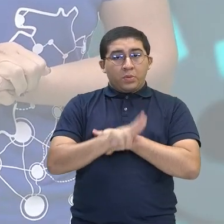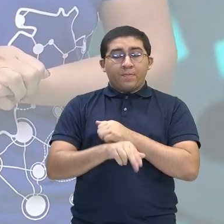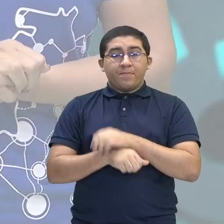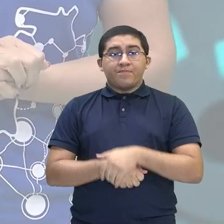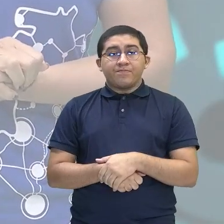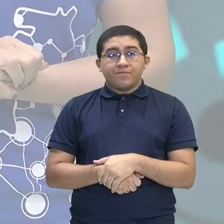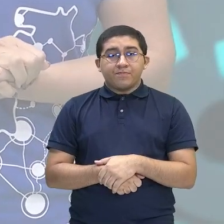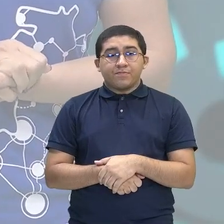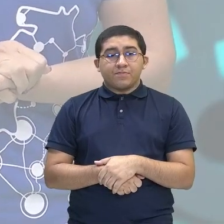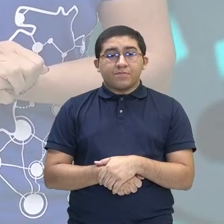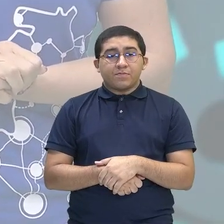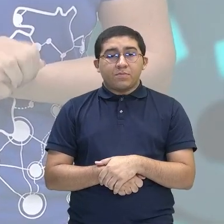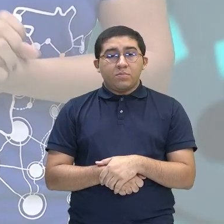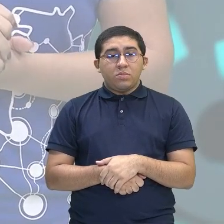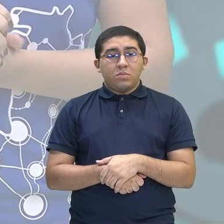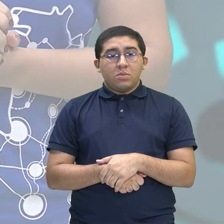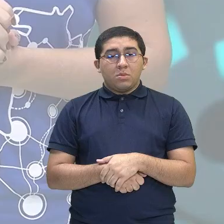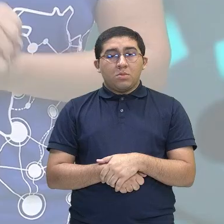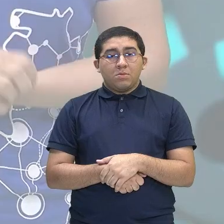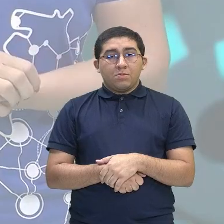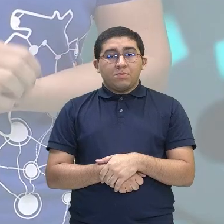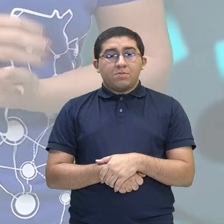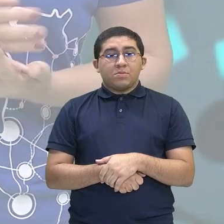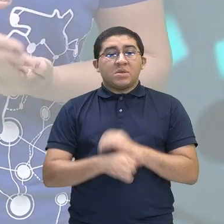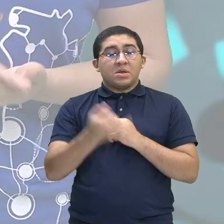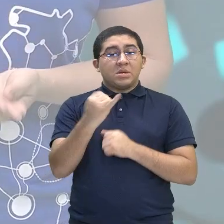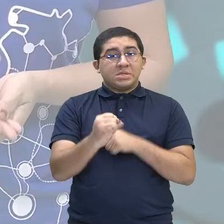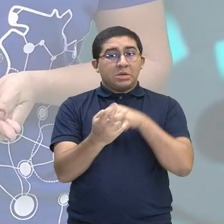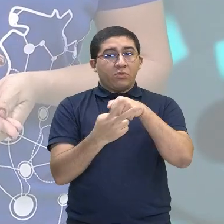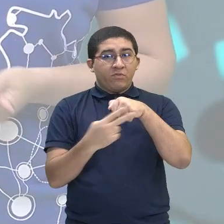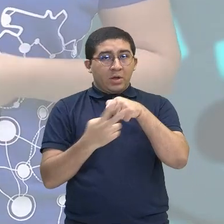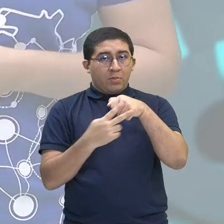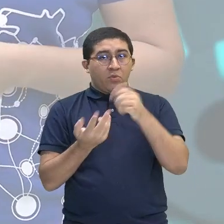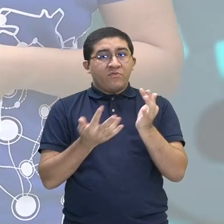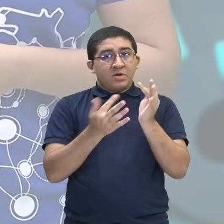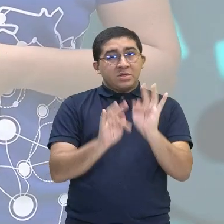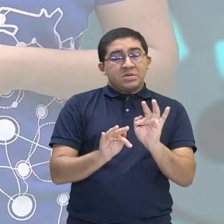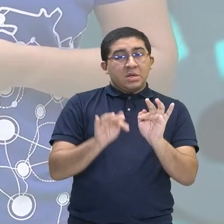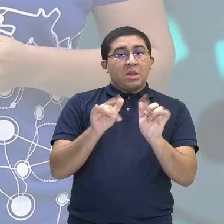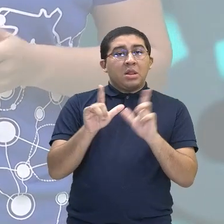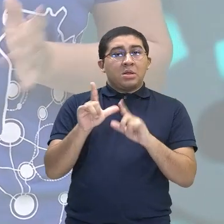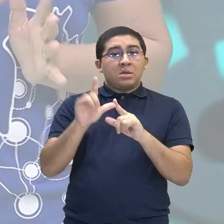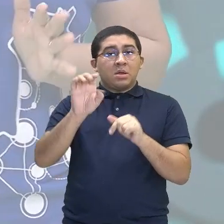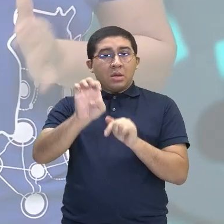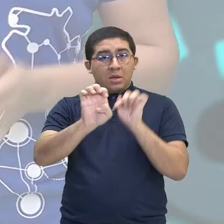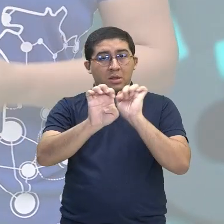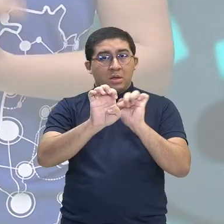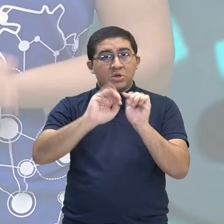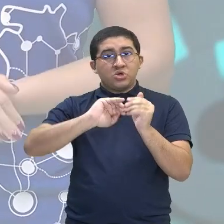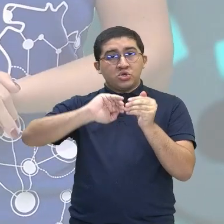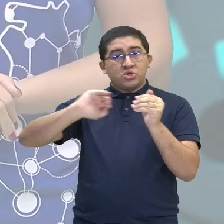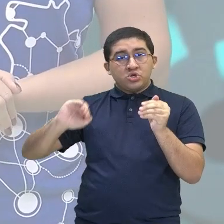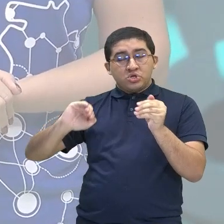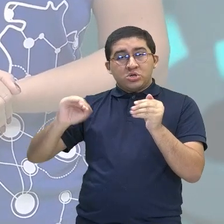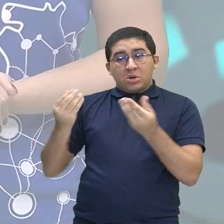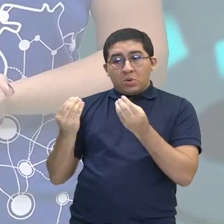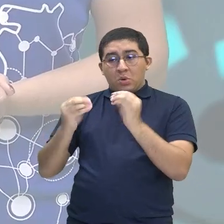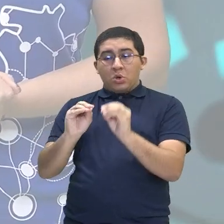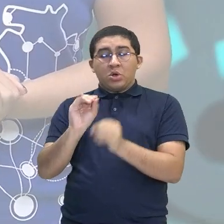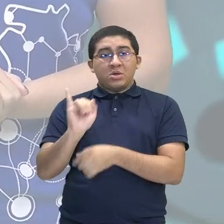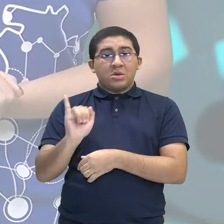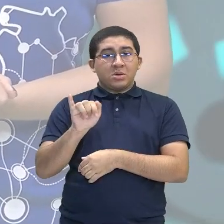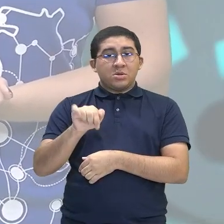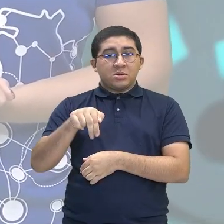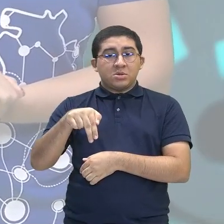se o meu verbo terminar em letra E, ele vai perder a letra E e eu vou acrescentar o